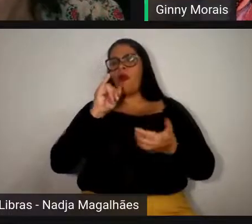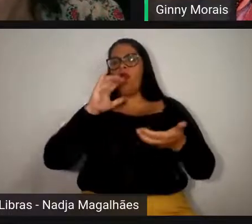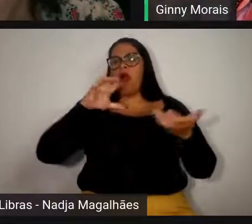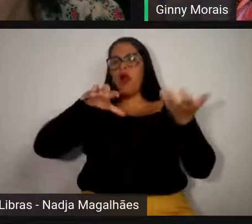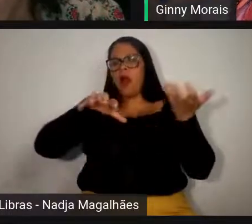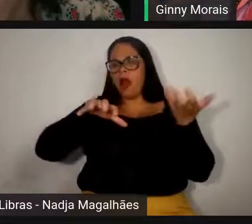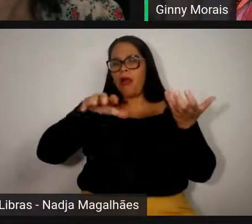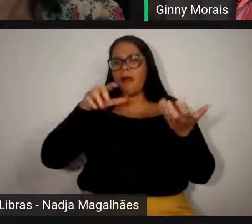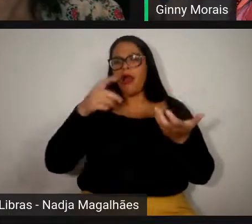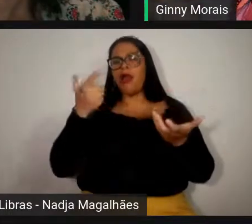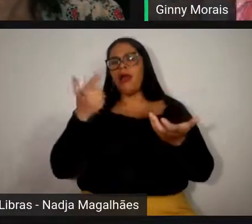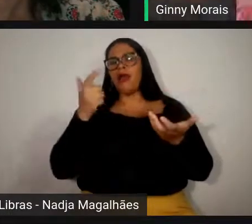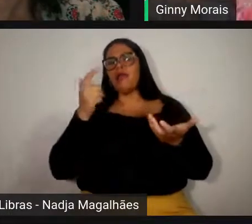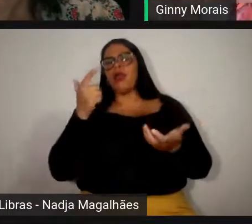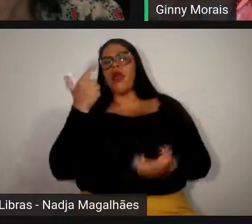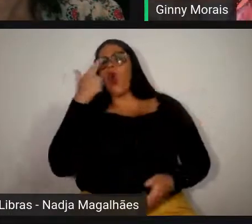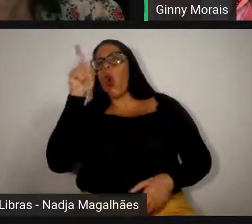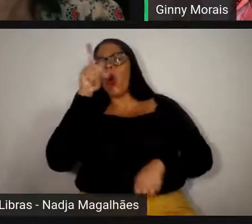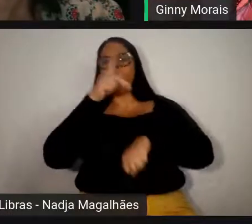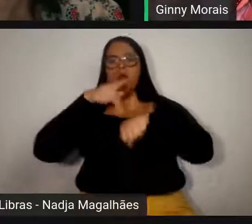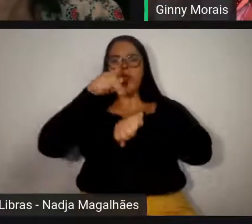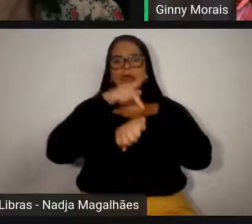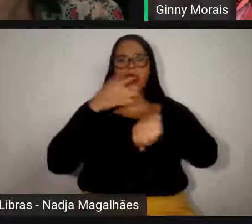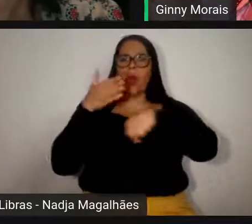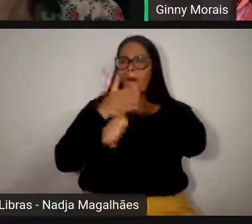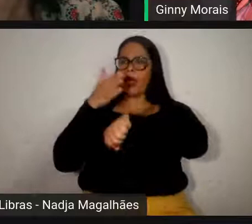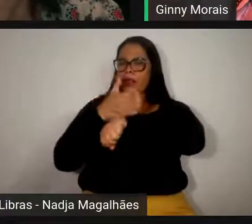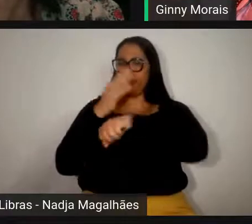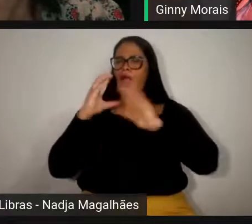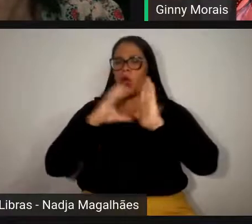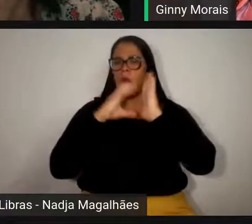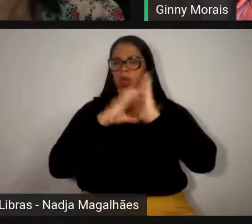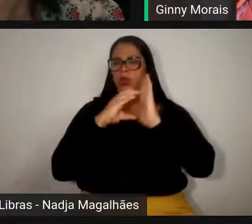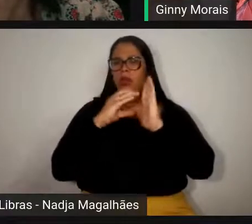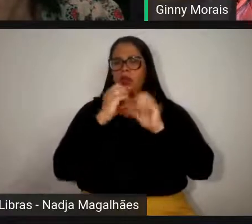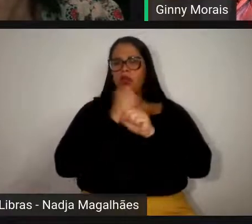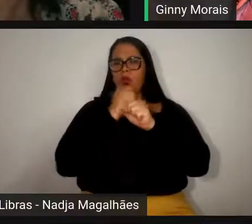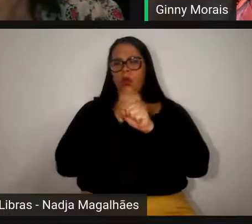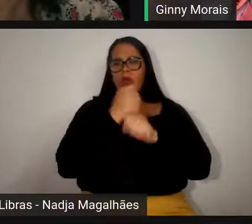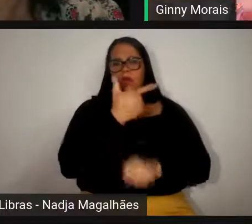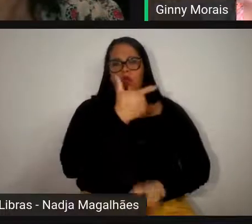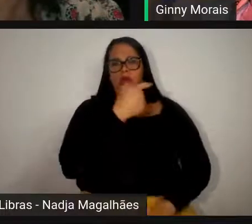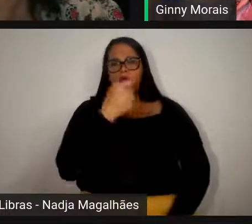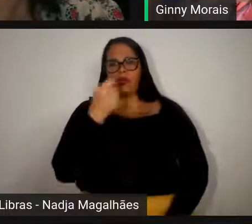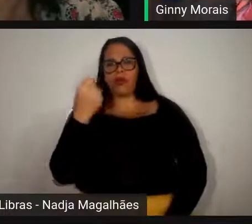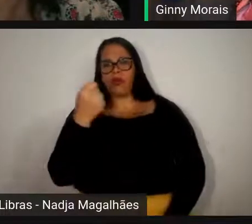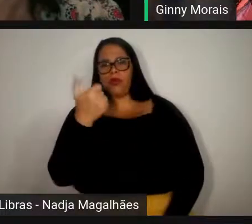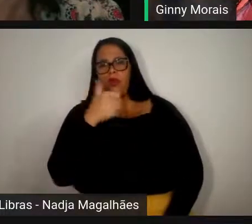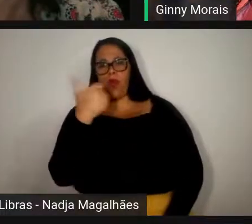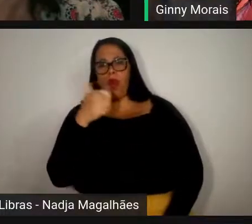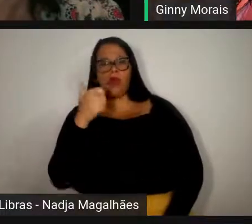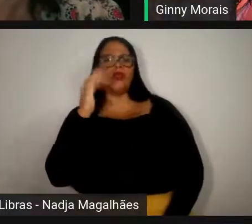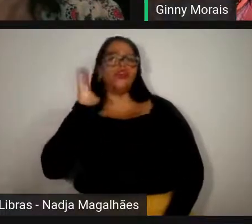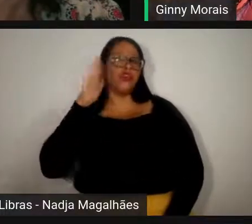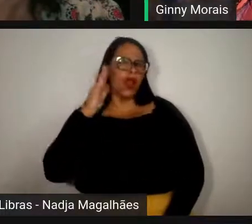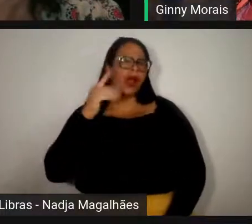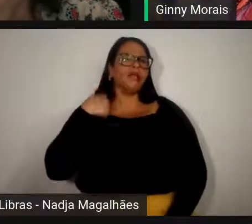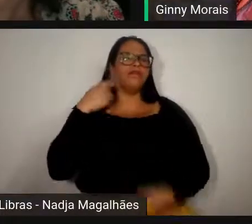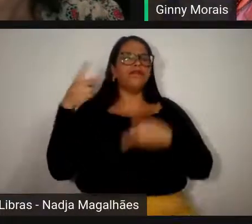eu, sabe? Quando eu entrei na Câmara dos Deputados, em 2011, desde aquela época, eu sempre